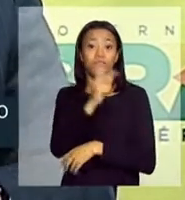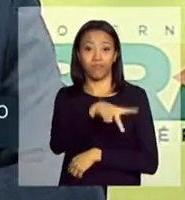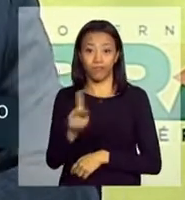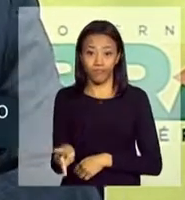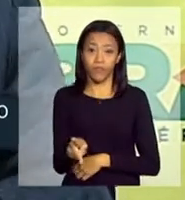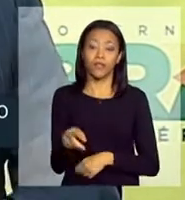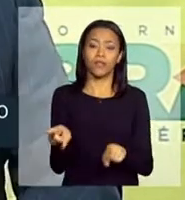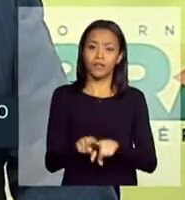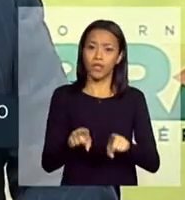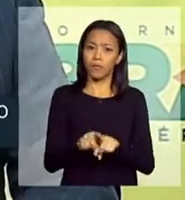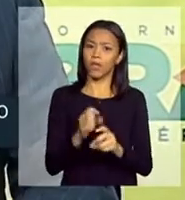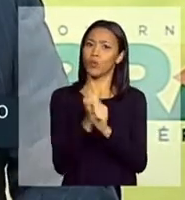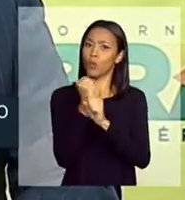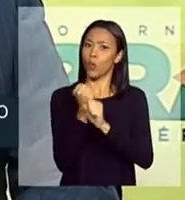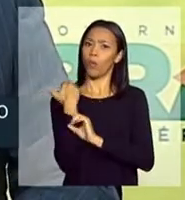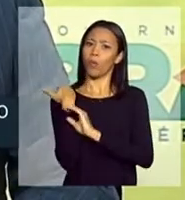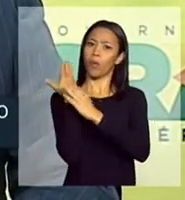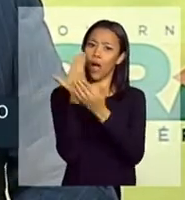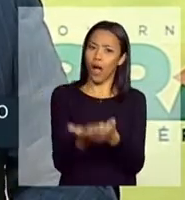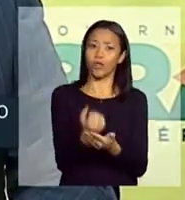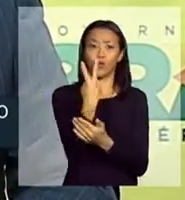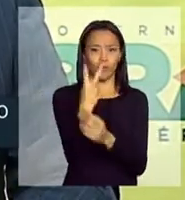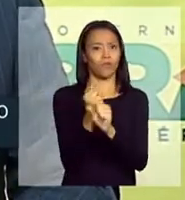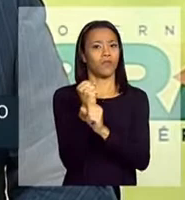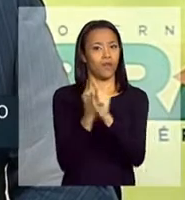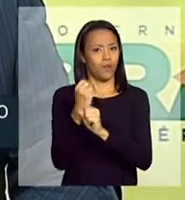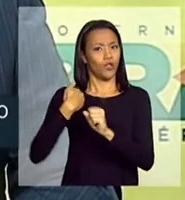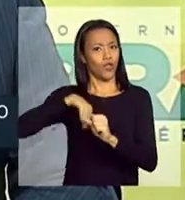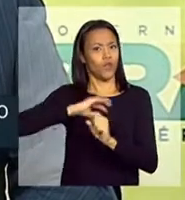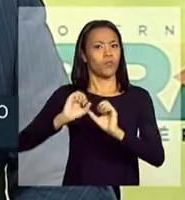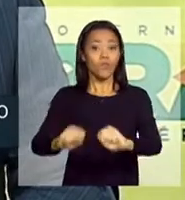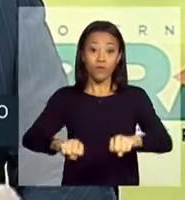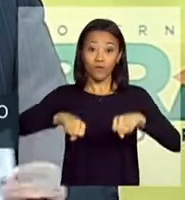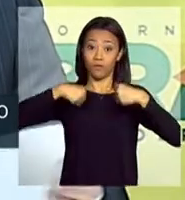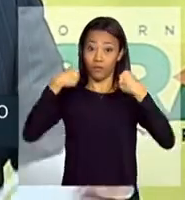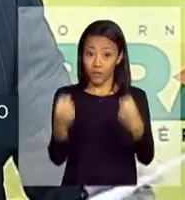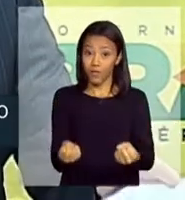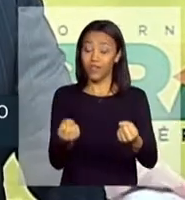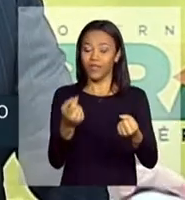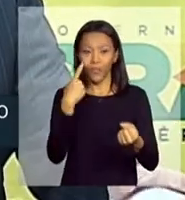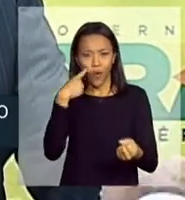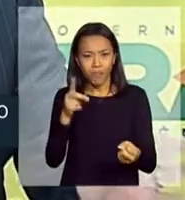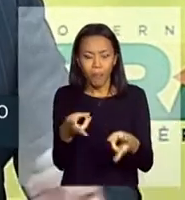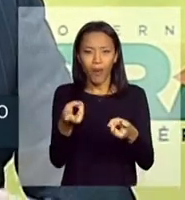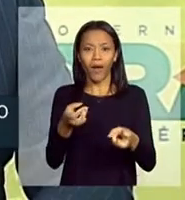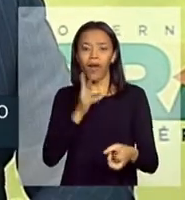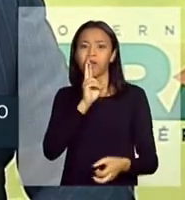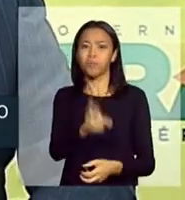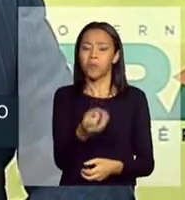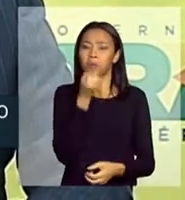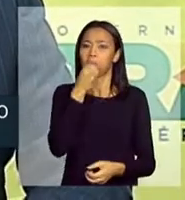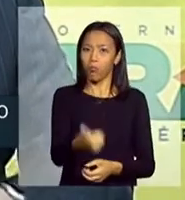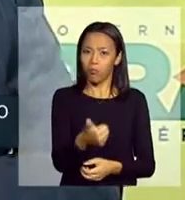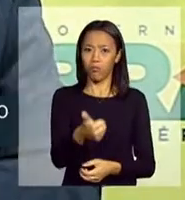Especialmente nos últimos dois anos o esforço que nós estamos fazendo tem dado um resultado importante